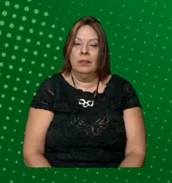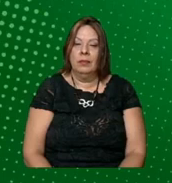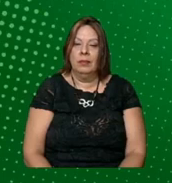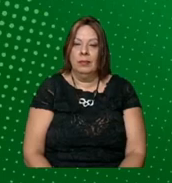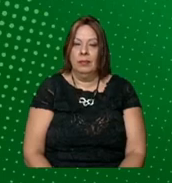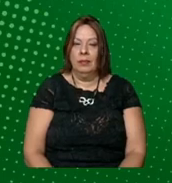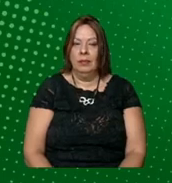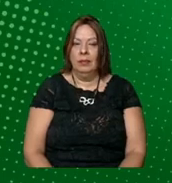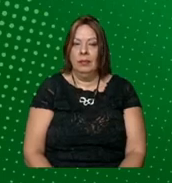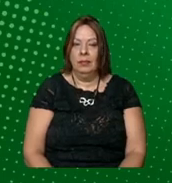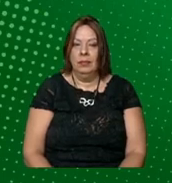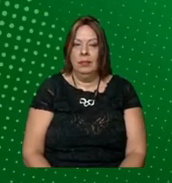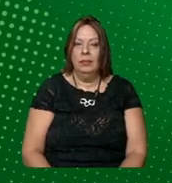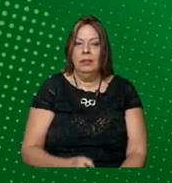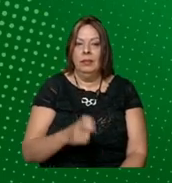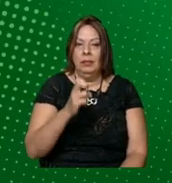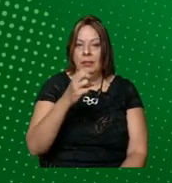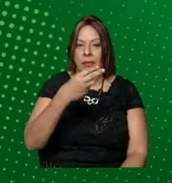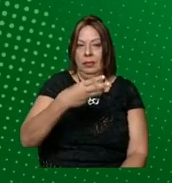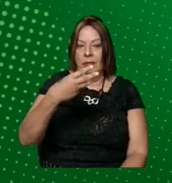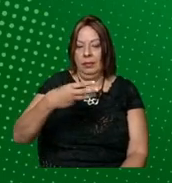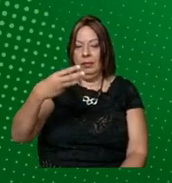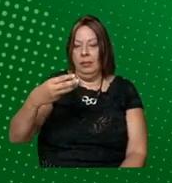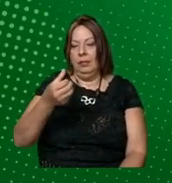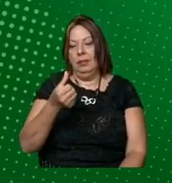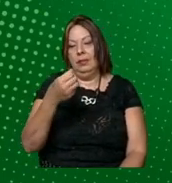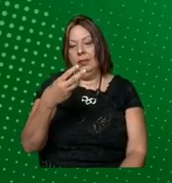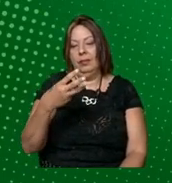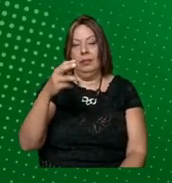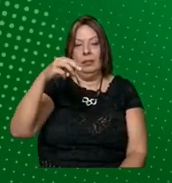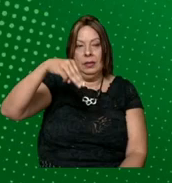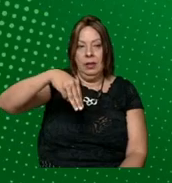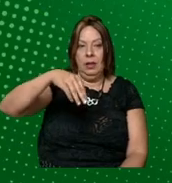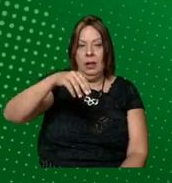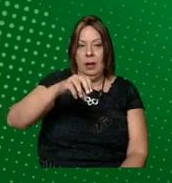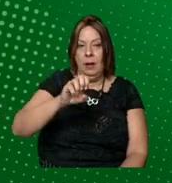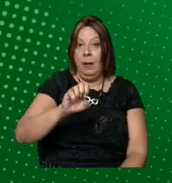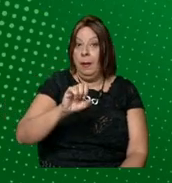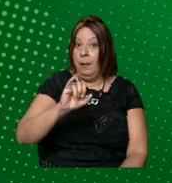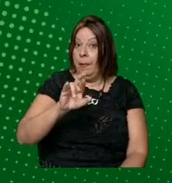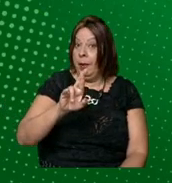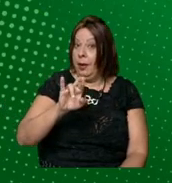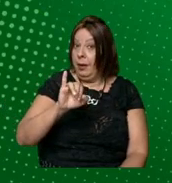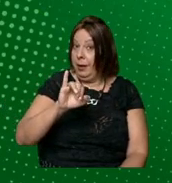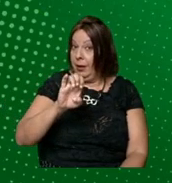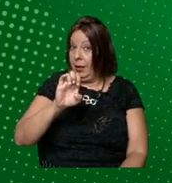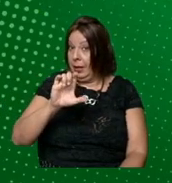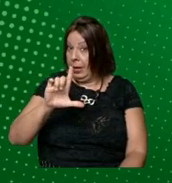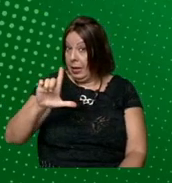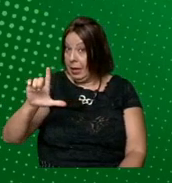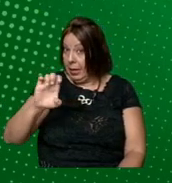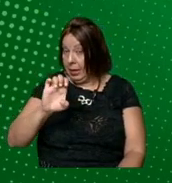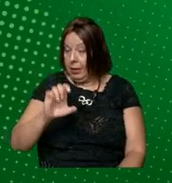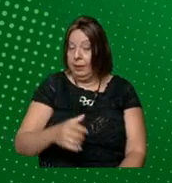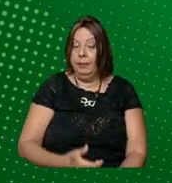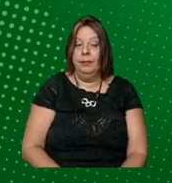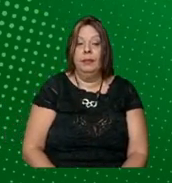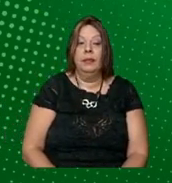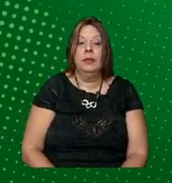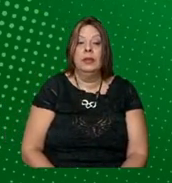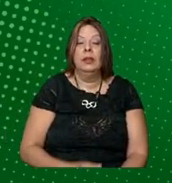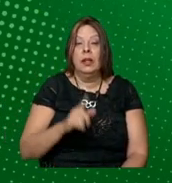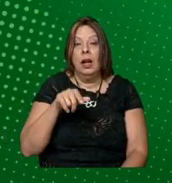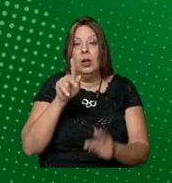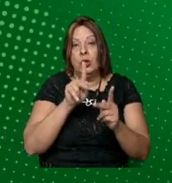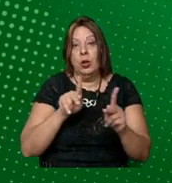Dumont. Quentinhos, hein, Gisele? 5333-63, Meirelle, de Aracaju, adquiriu com Joyce Kailani lá no Shopping